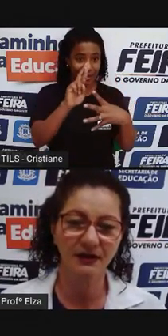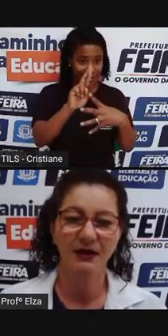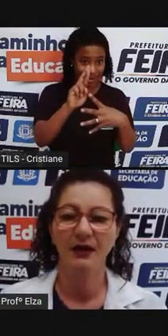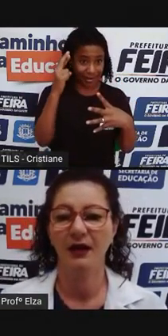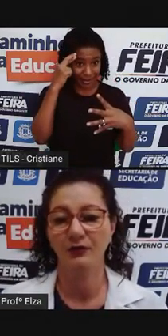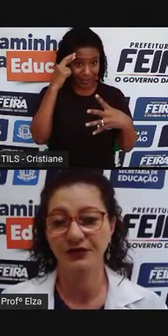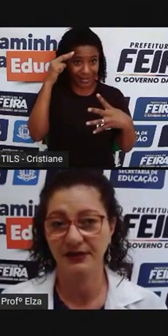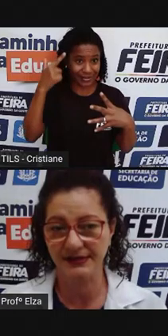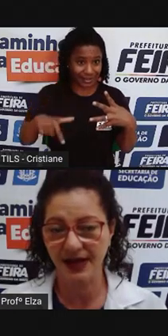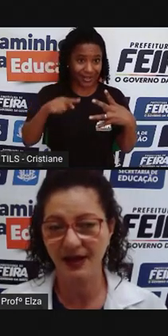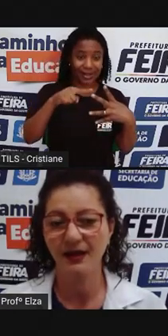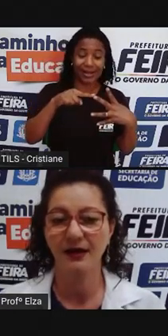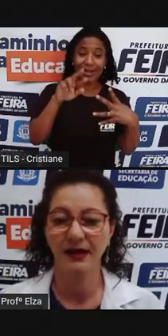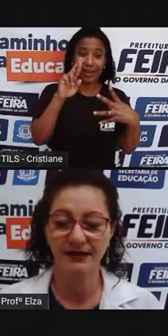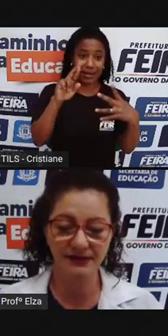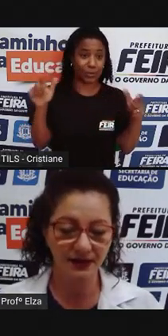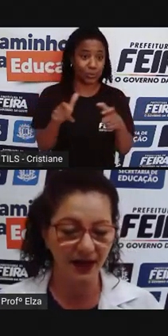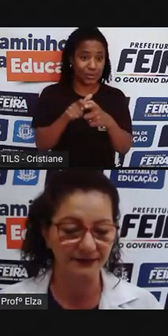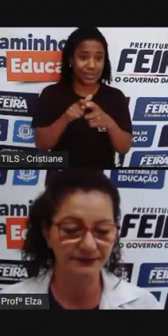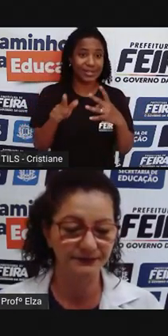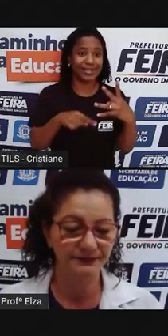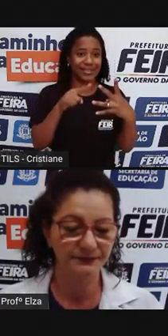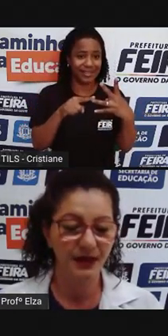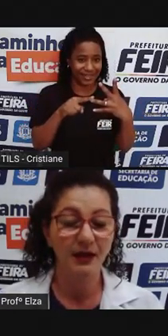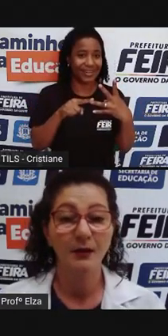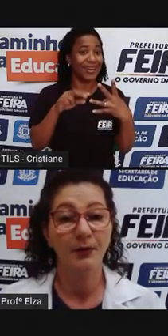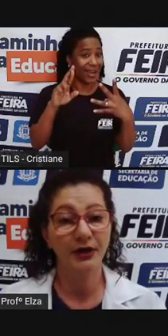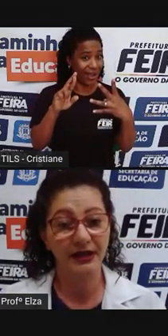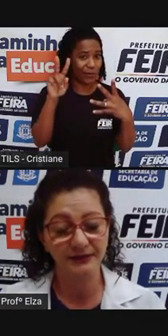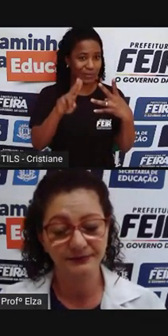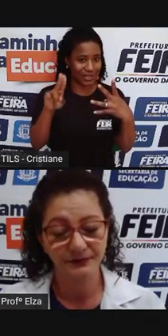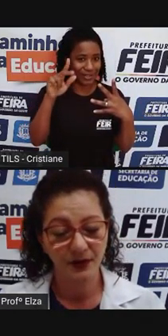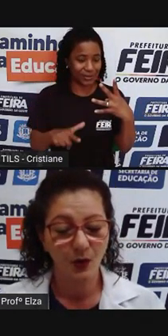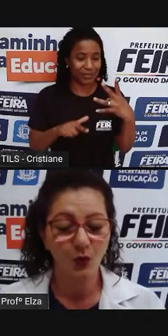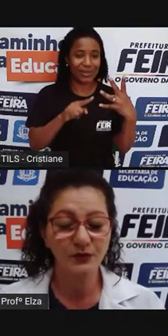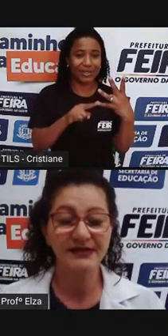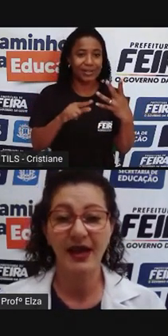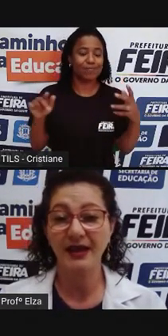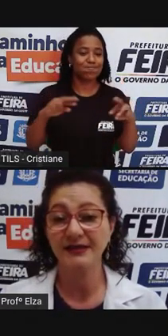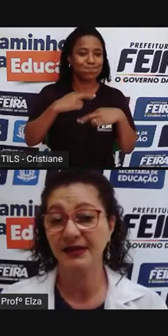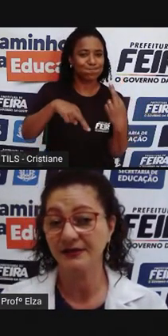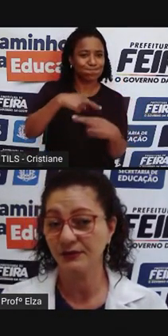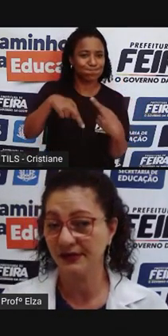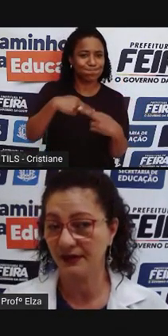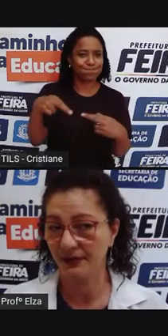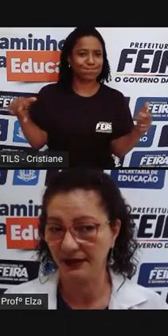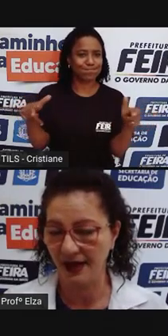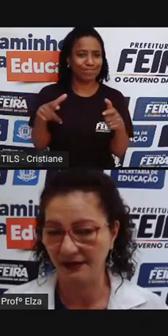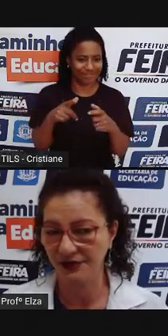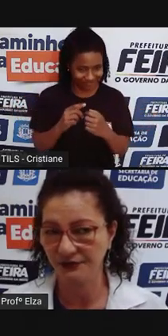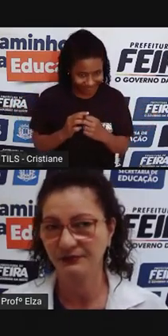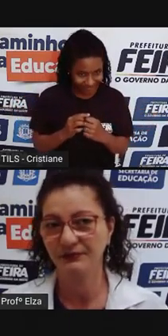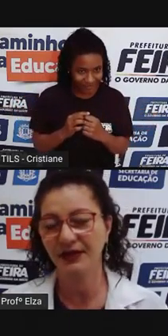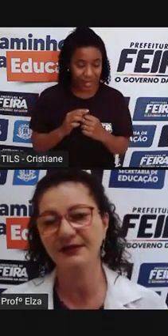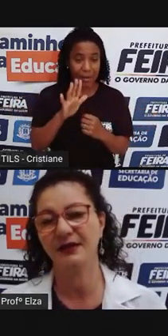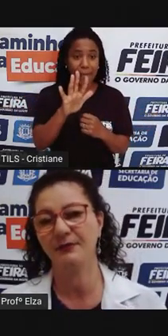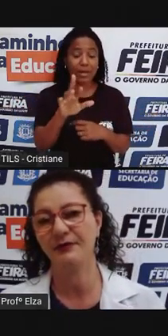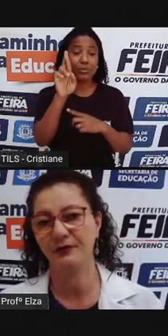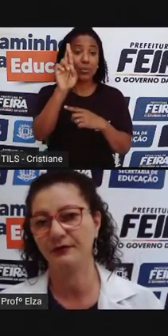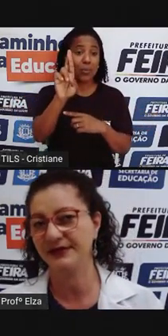reduzir, reutilizar, reciclar. Porém, os R's da sustentabilidade